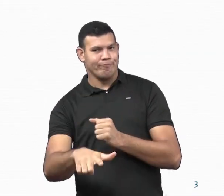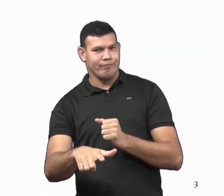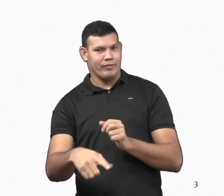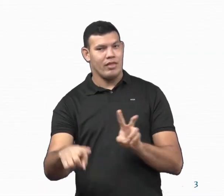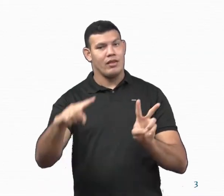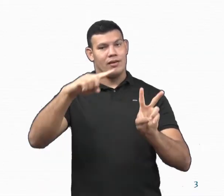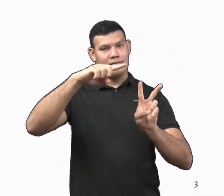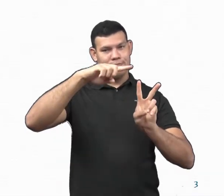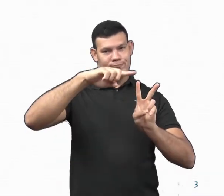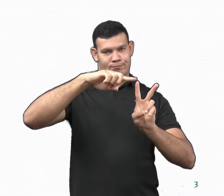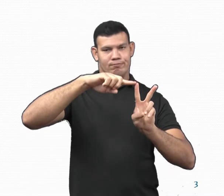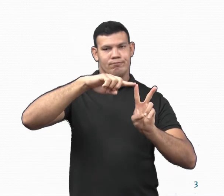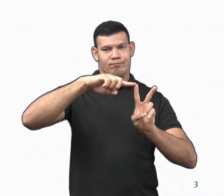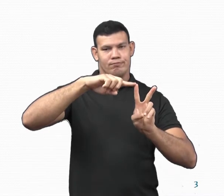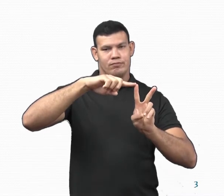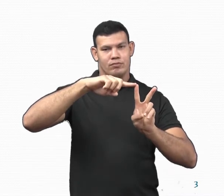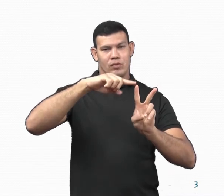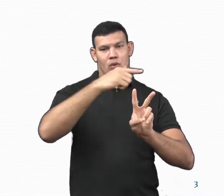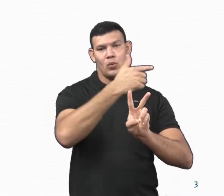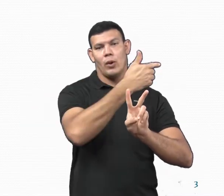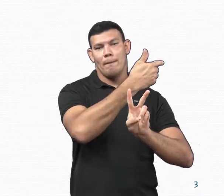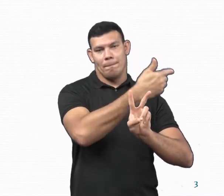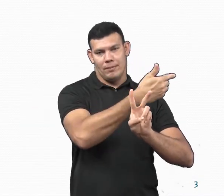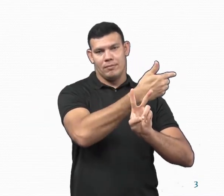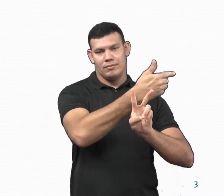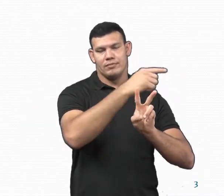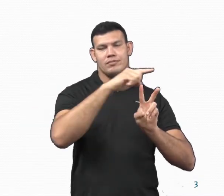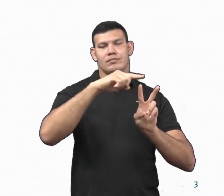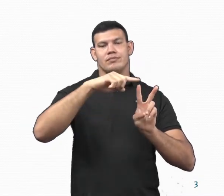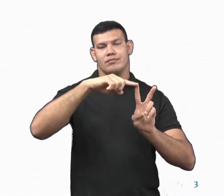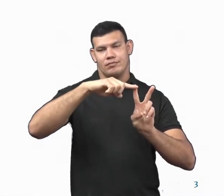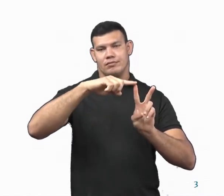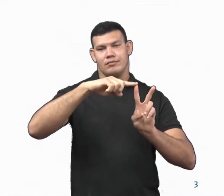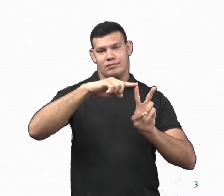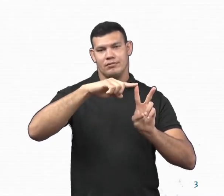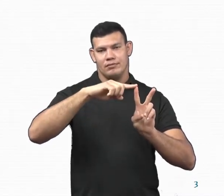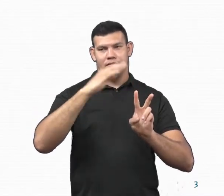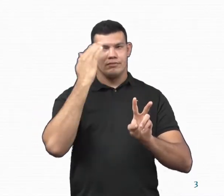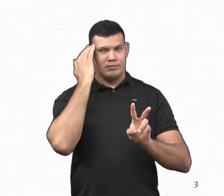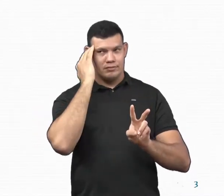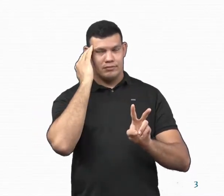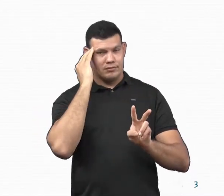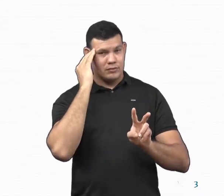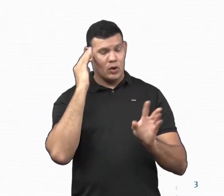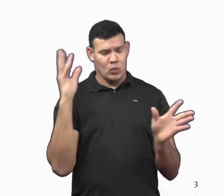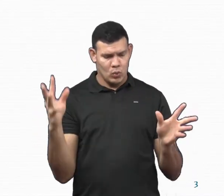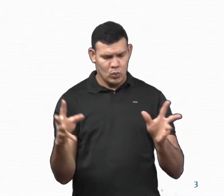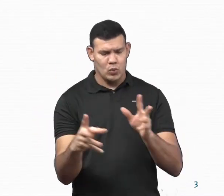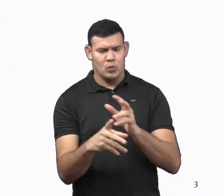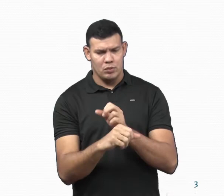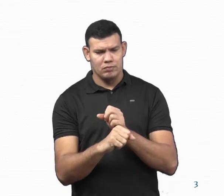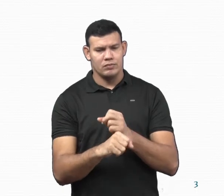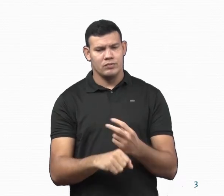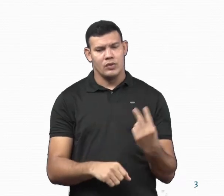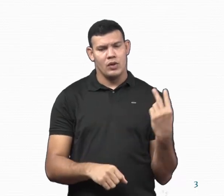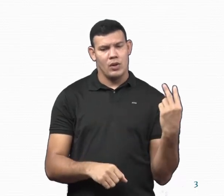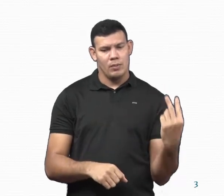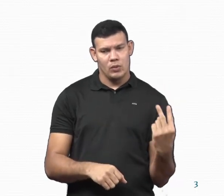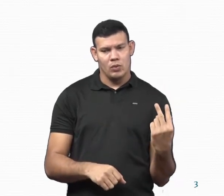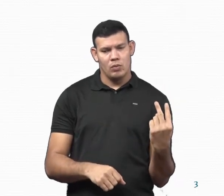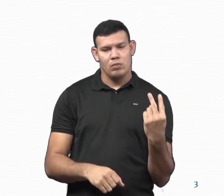uma raiz quadrada. Então, eu vou juntar de 2 em 2, para termos aquele expoente 2, tá? Juntando os dois primeiro, que dá 2